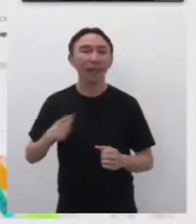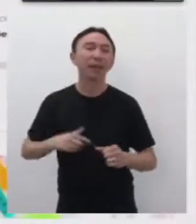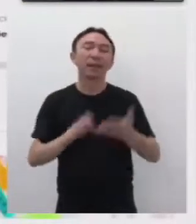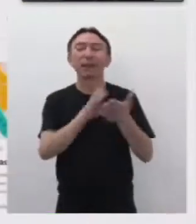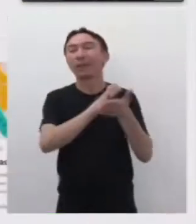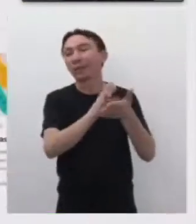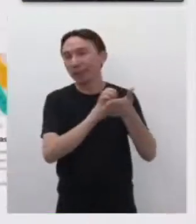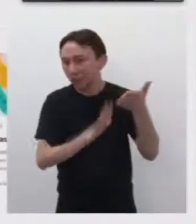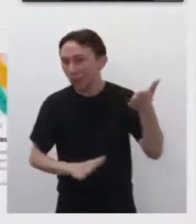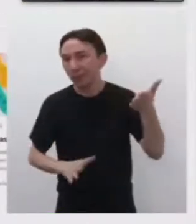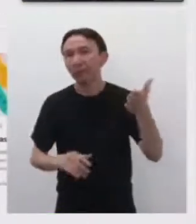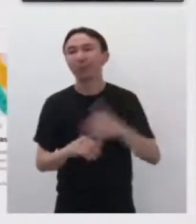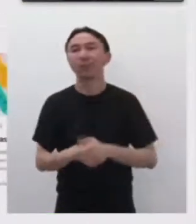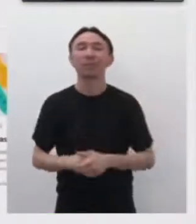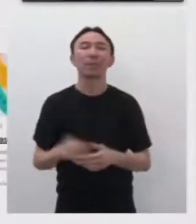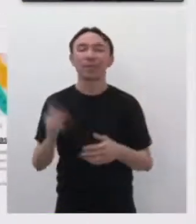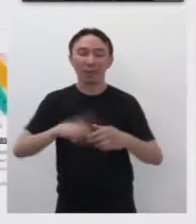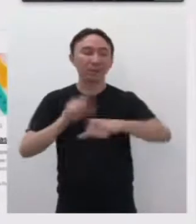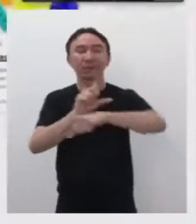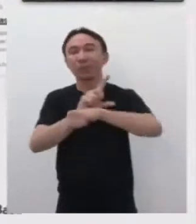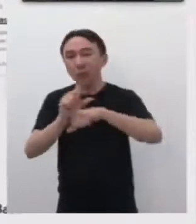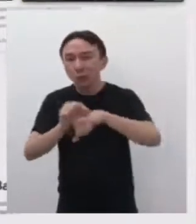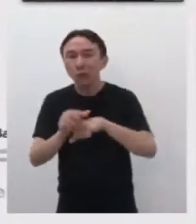tá? Artigos,